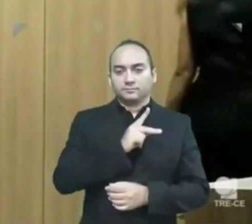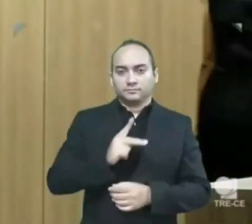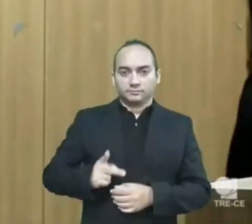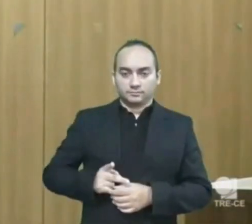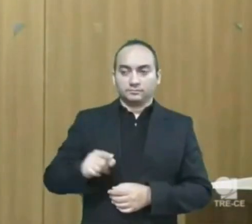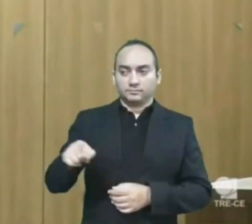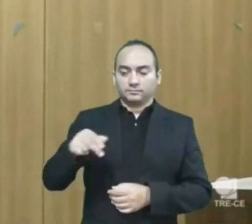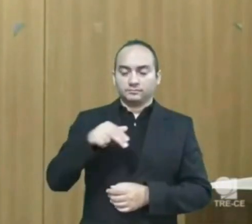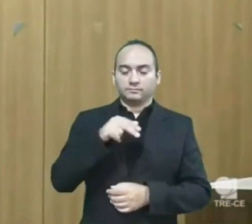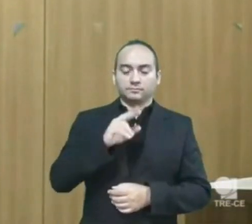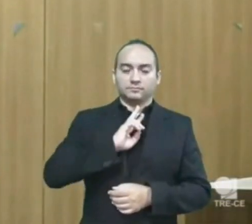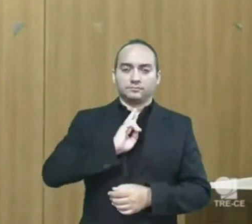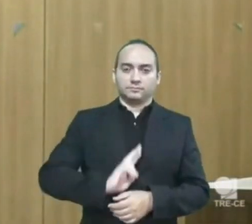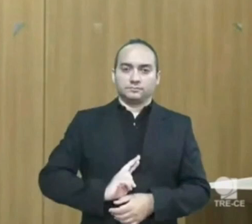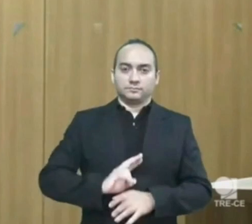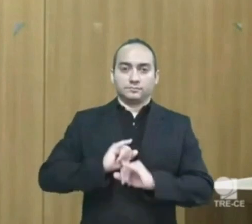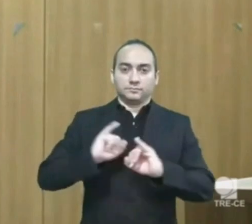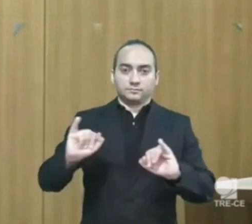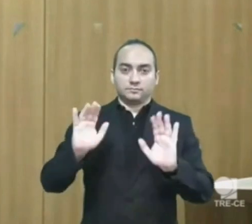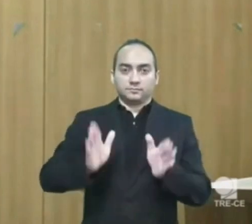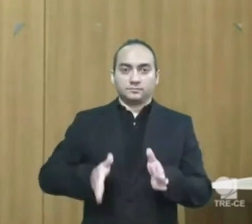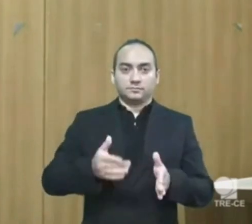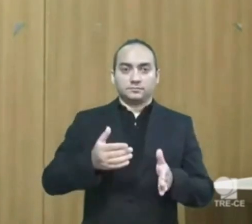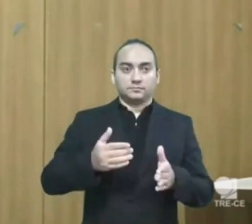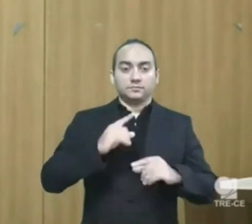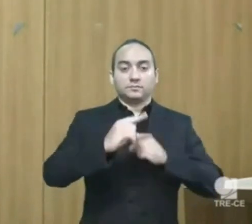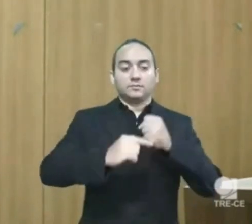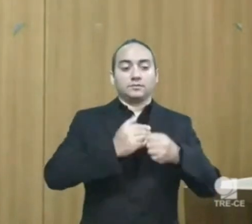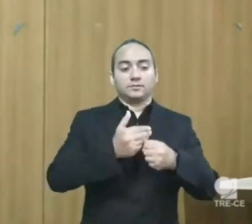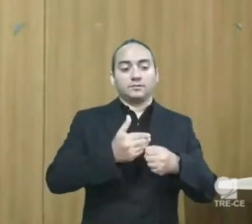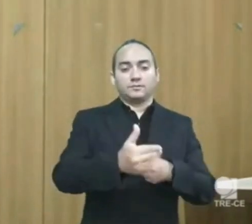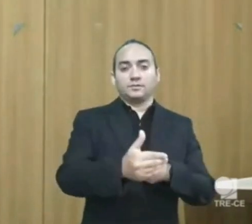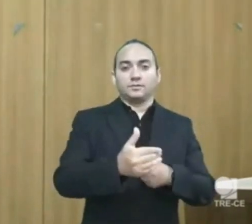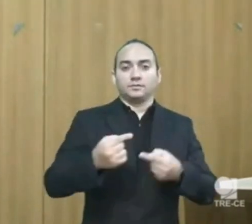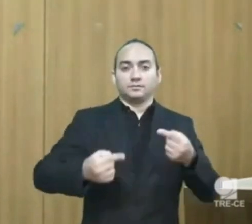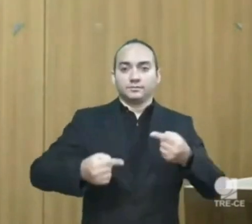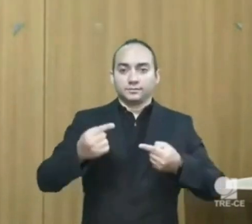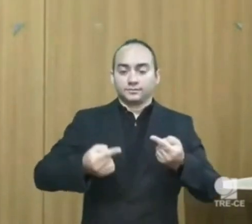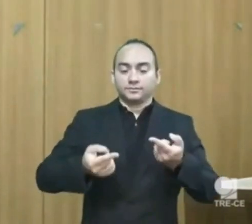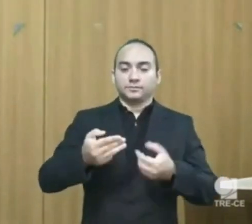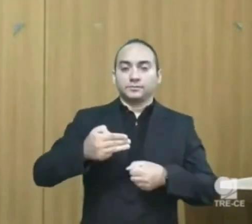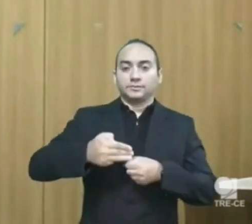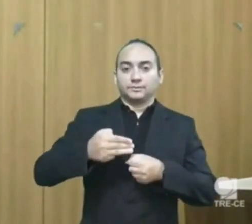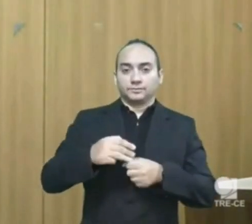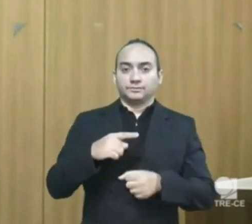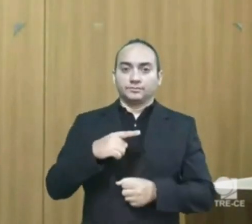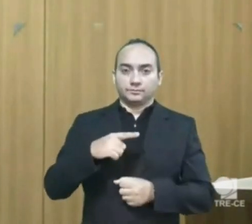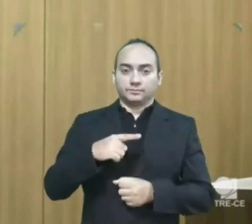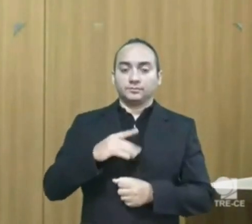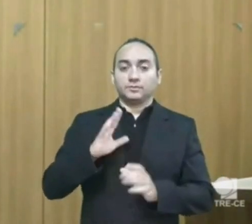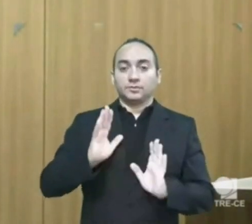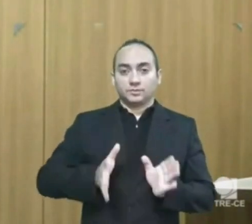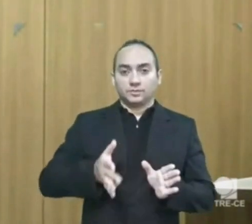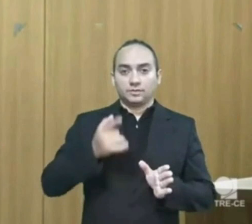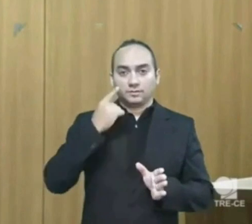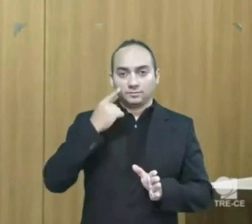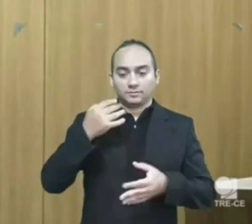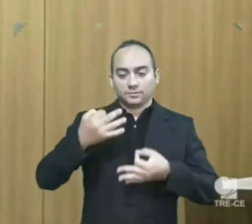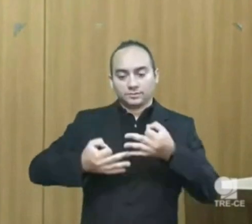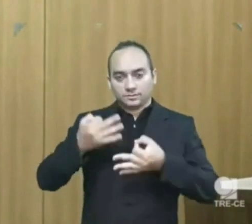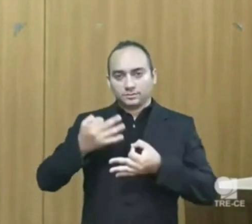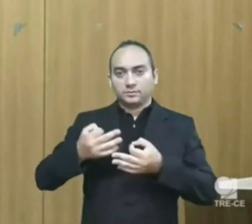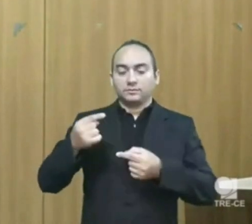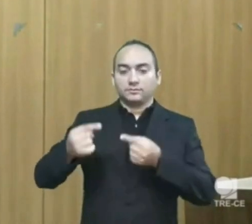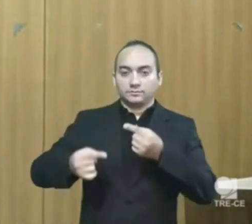Raimundo Nonato, já anunciou, todos nós sabemos, no ano que se avizinha teremos eleições municipais. Já tive a oportunidade de atuar como